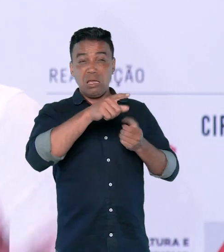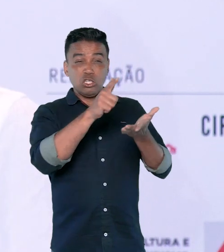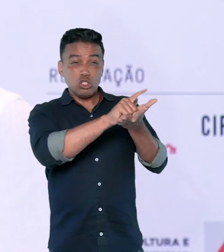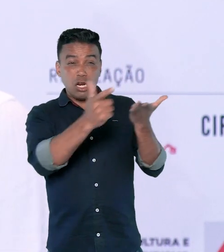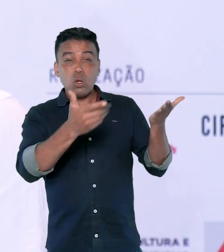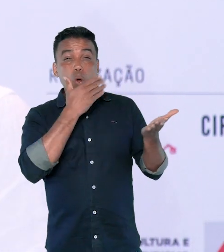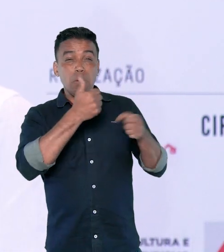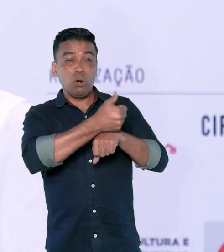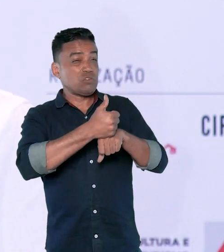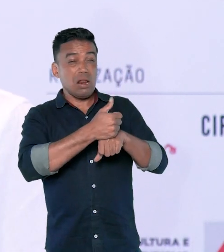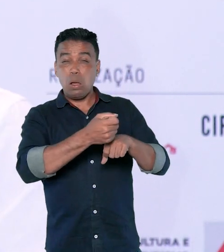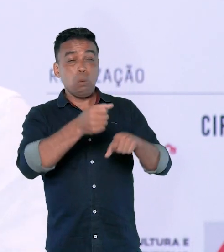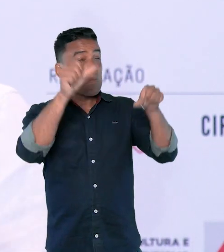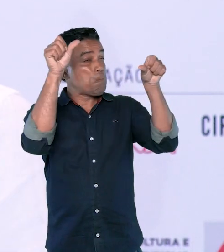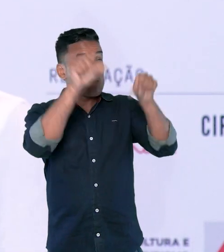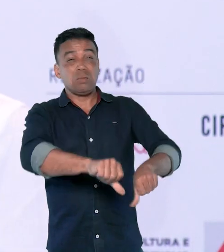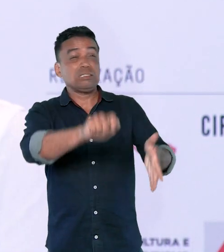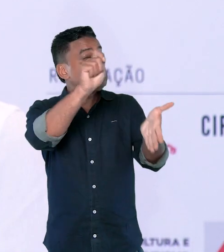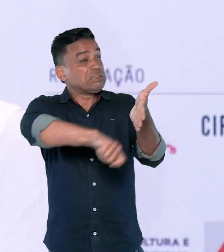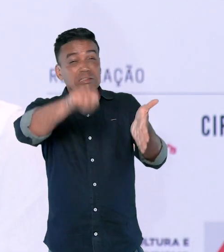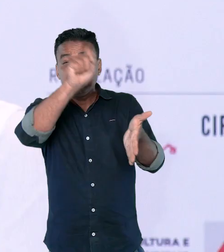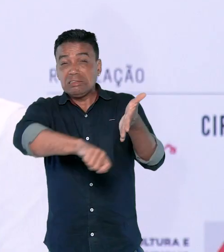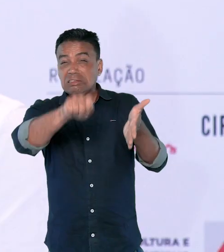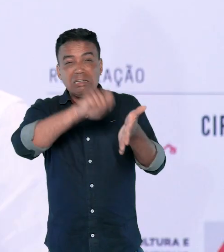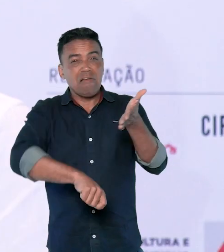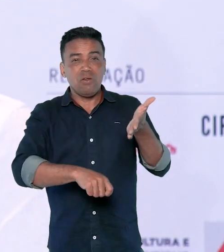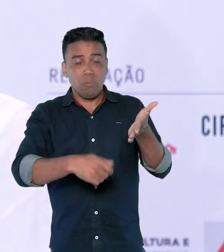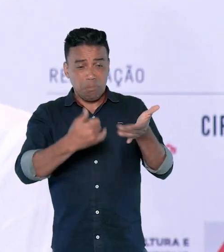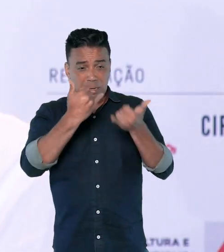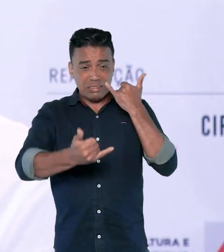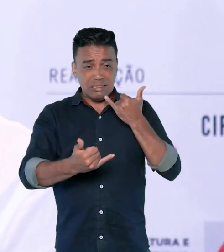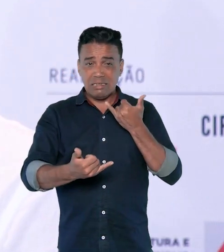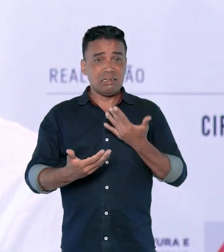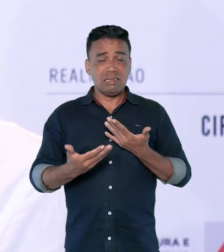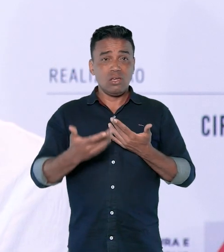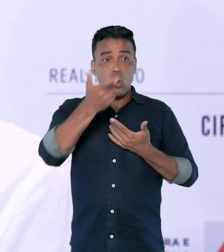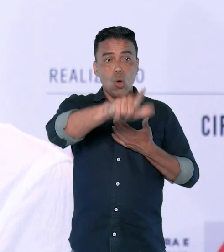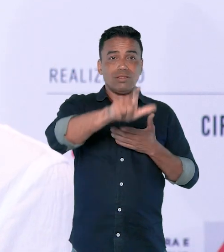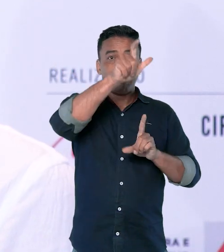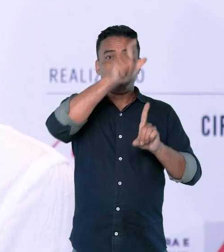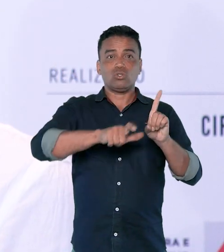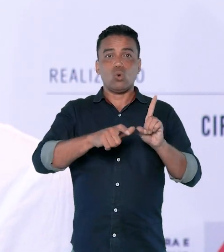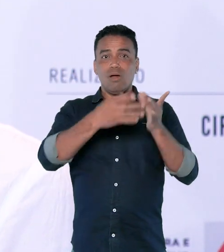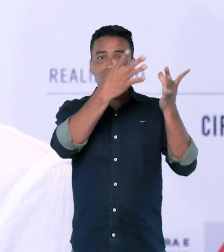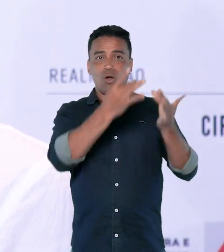coisas terríveis, assim, parecia que eu não era eu, assim, ele descreveu um outro Jefferson, né?